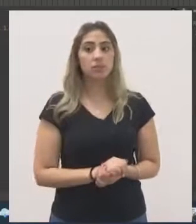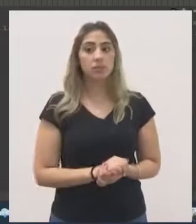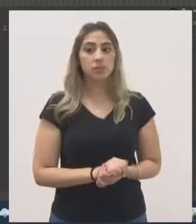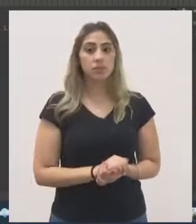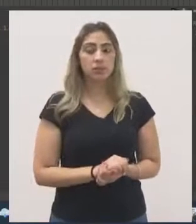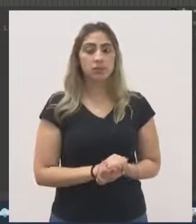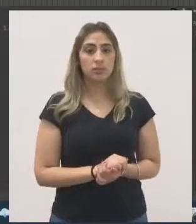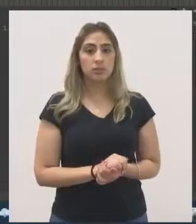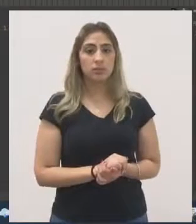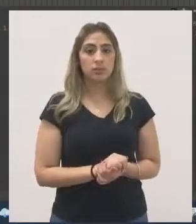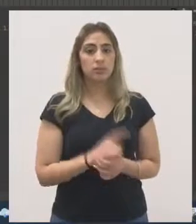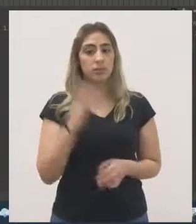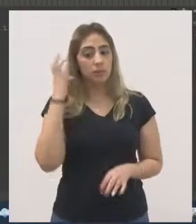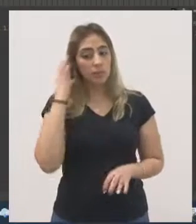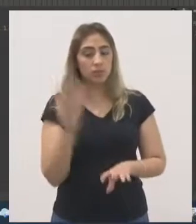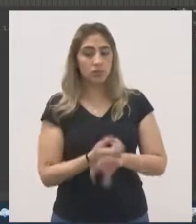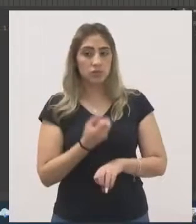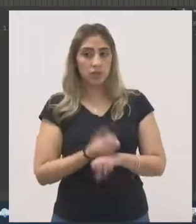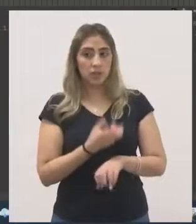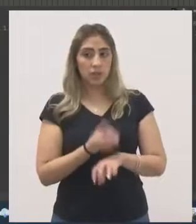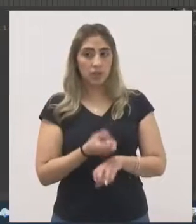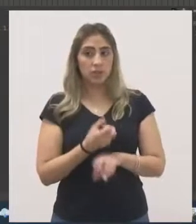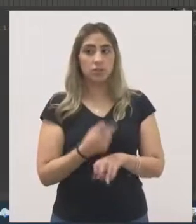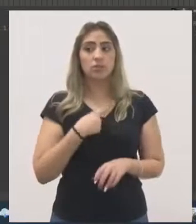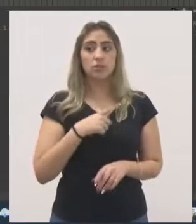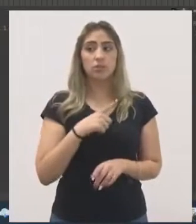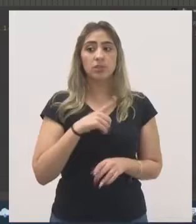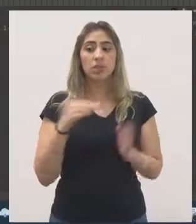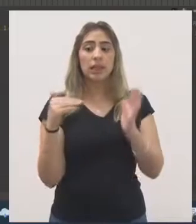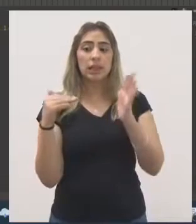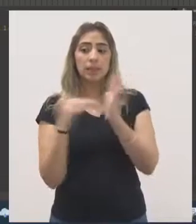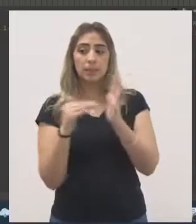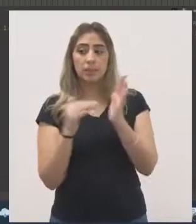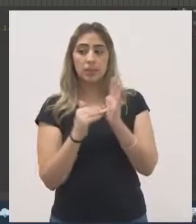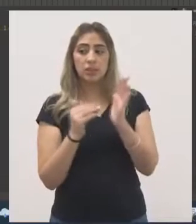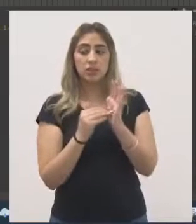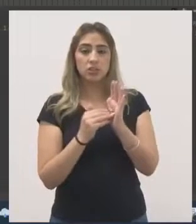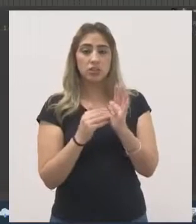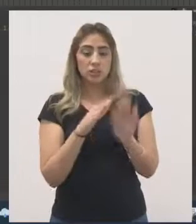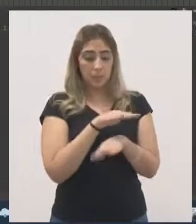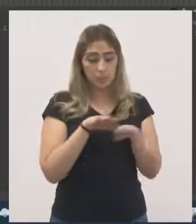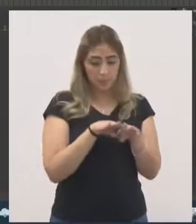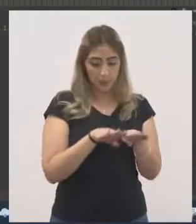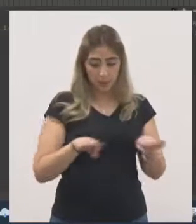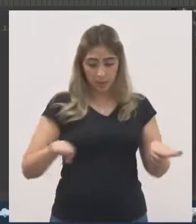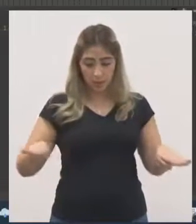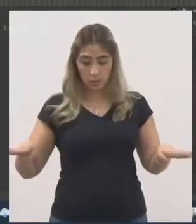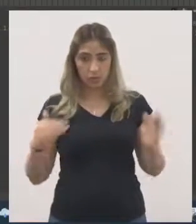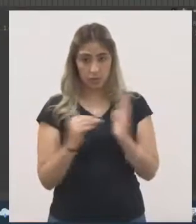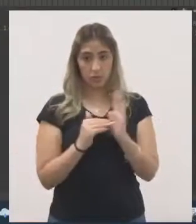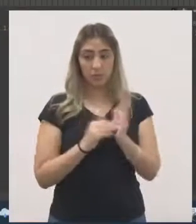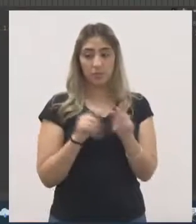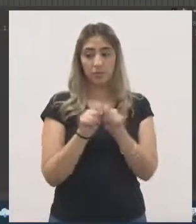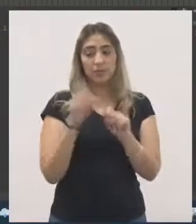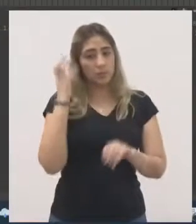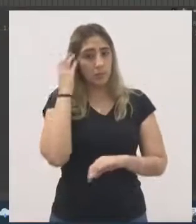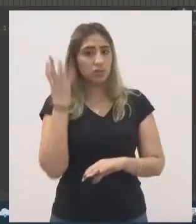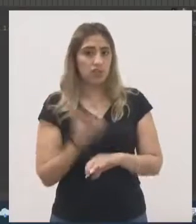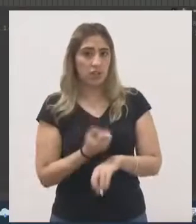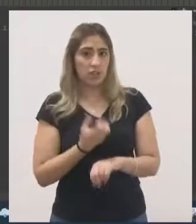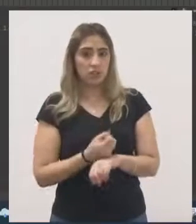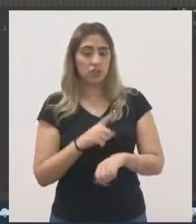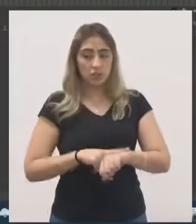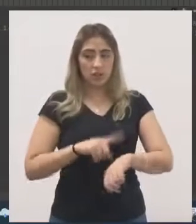no podcast, e eu emendo com a pergunta se tem um limite, um padrão de limite aí pra gente fazer podcast de